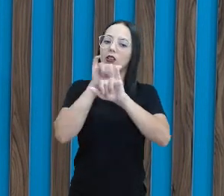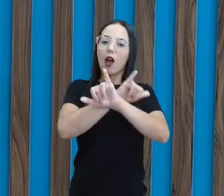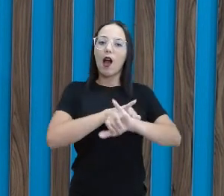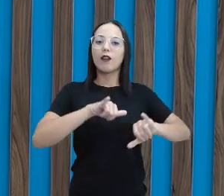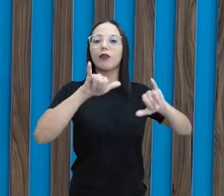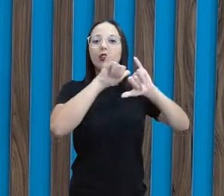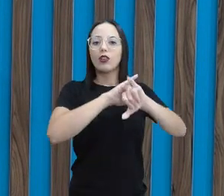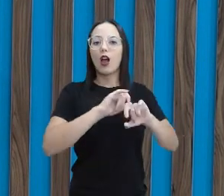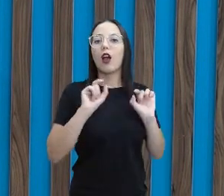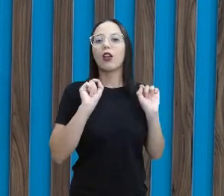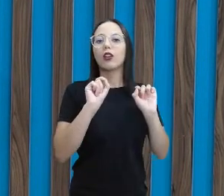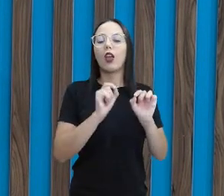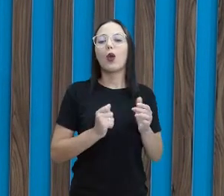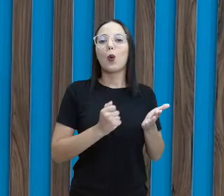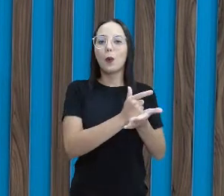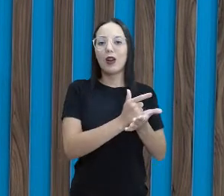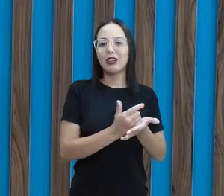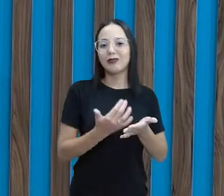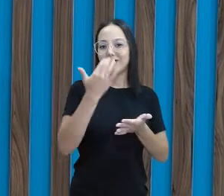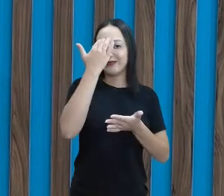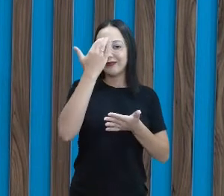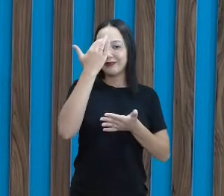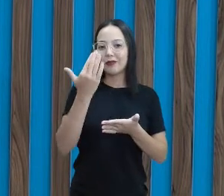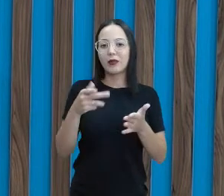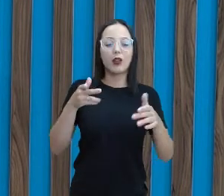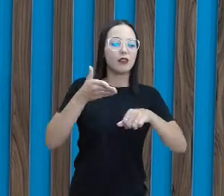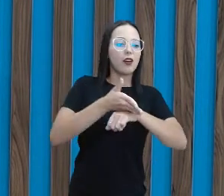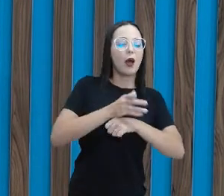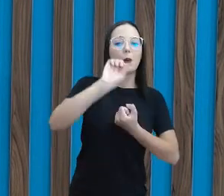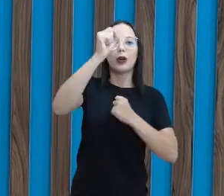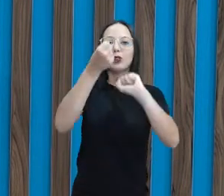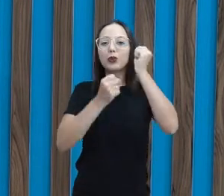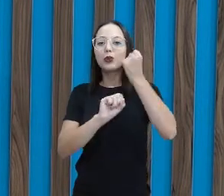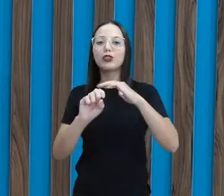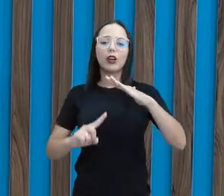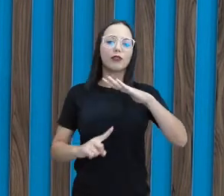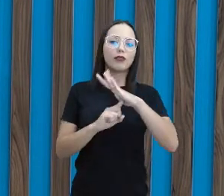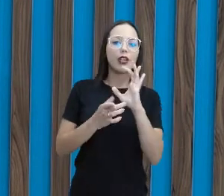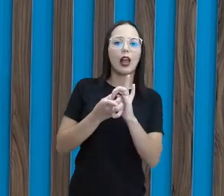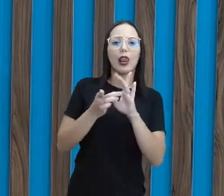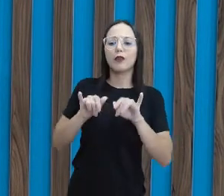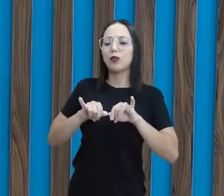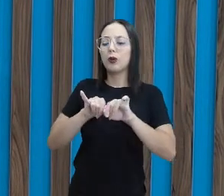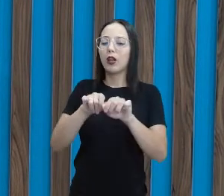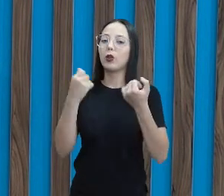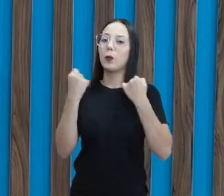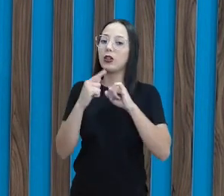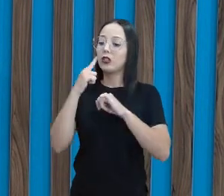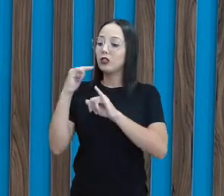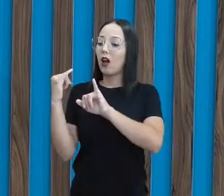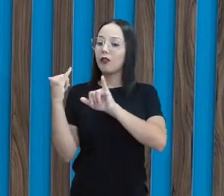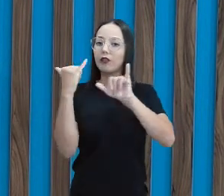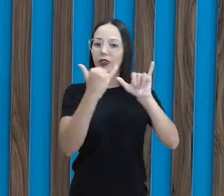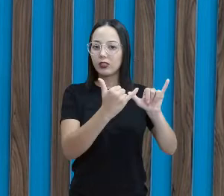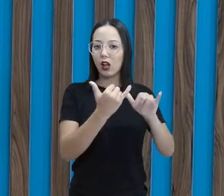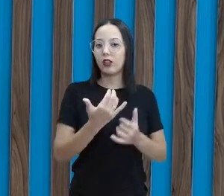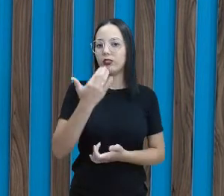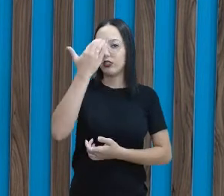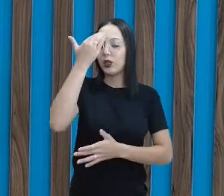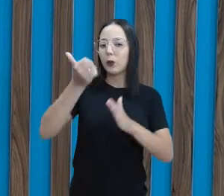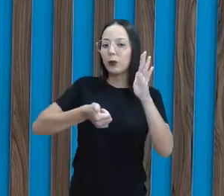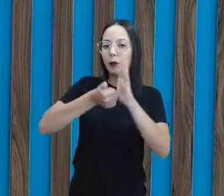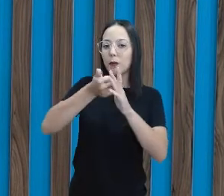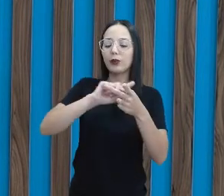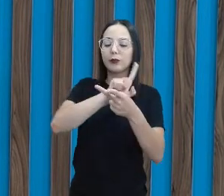informar a quem venha comprar, quer que vá para a indústria, quer vá para uma feira livre, para um supermercado. Então, o primeiro caso seria esse.